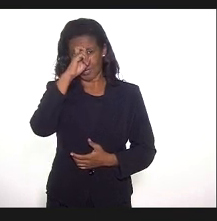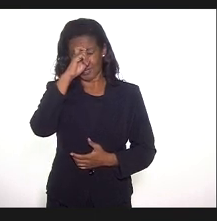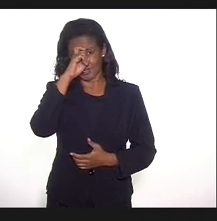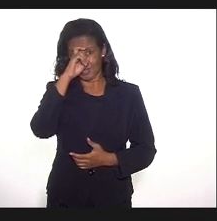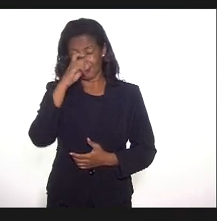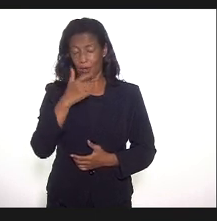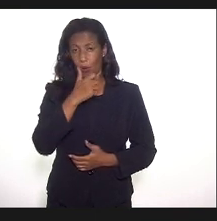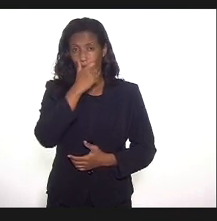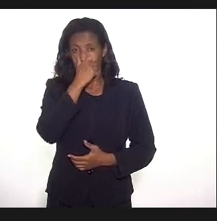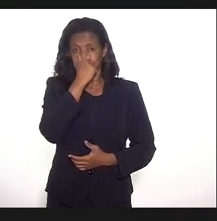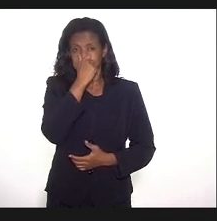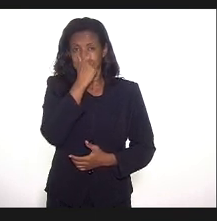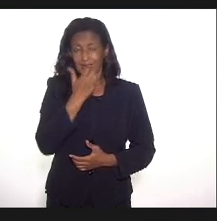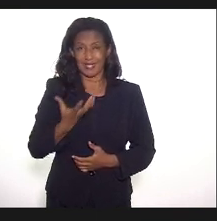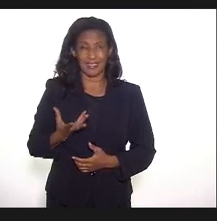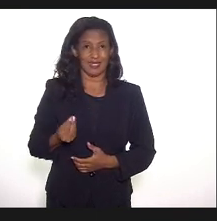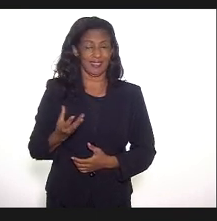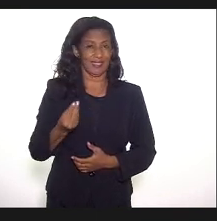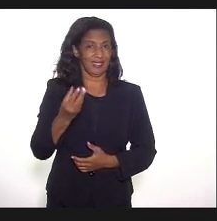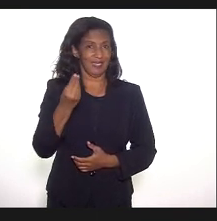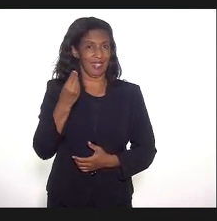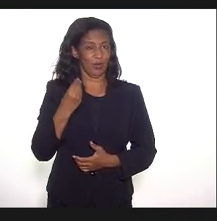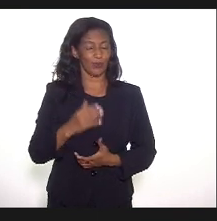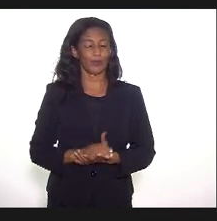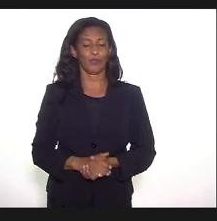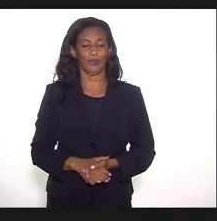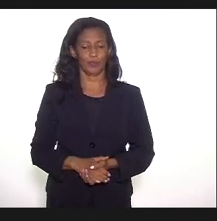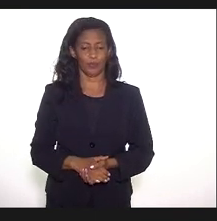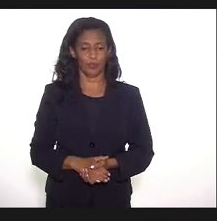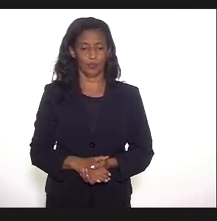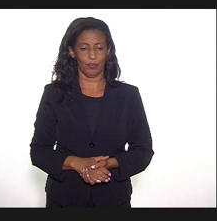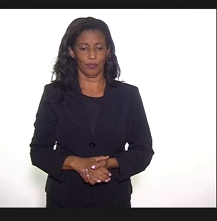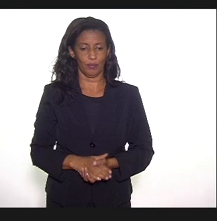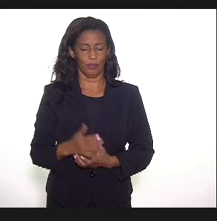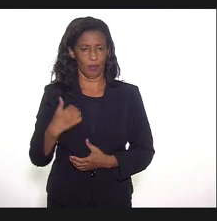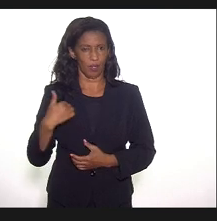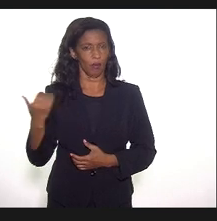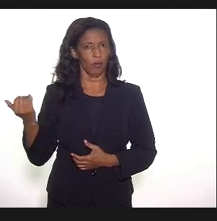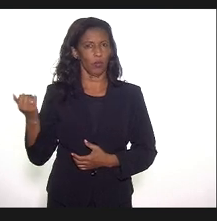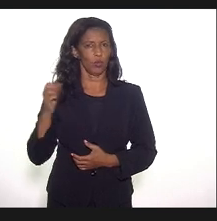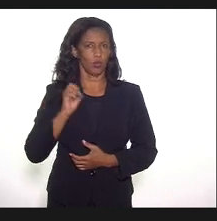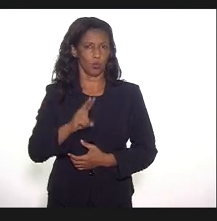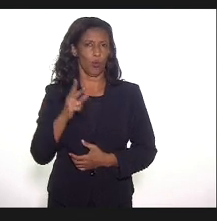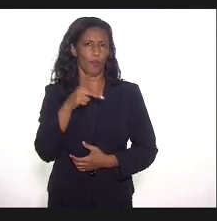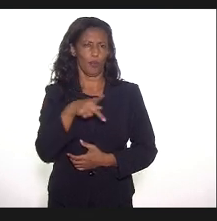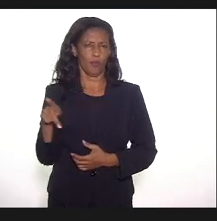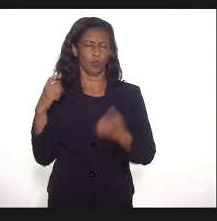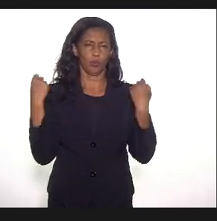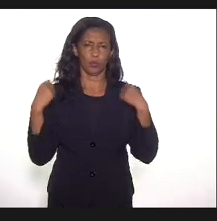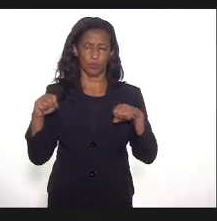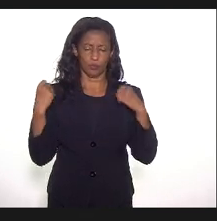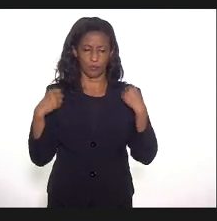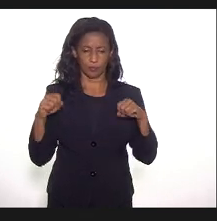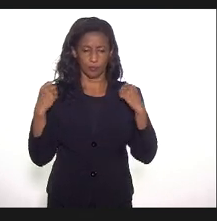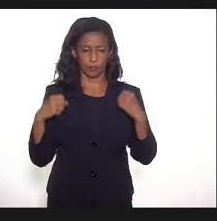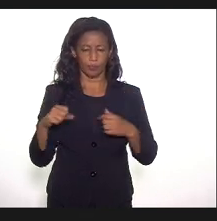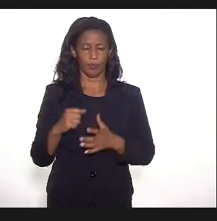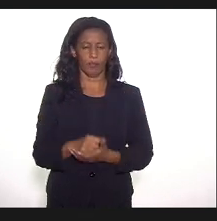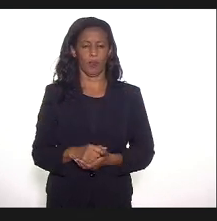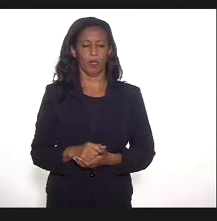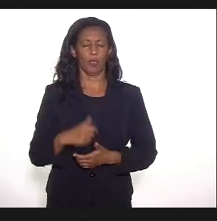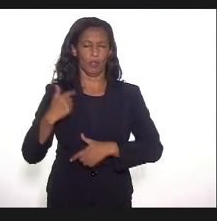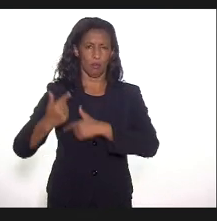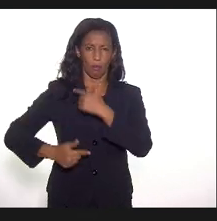limite das internações. Eu sou professor de educação física, militei